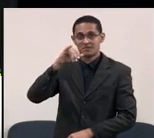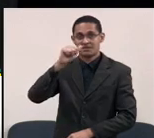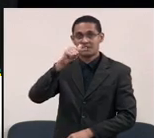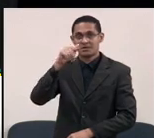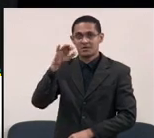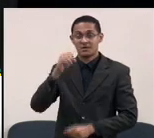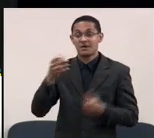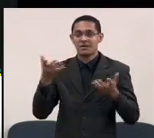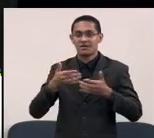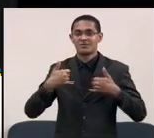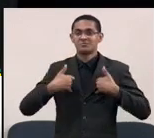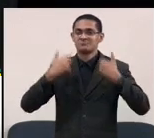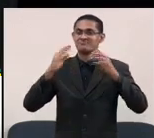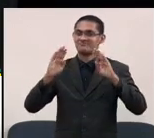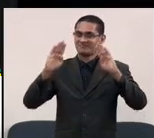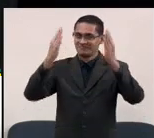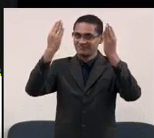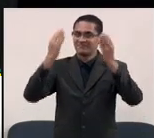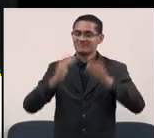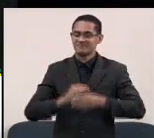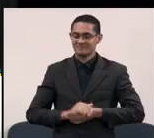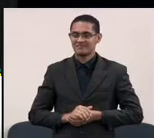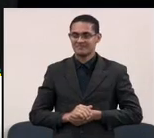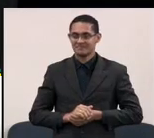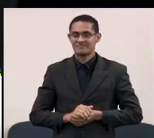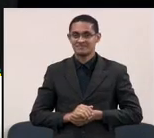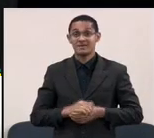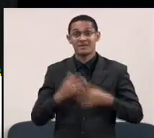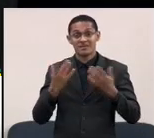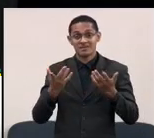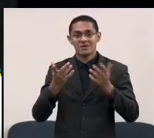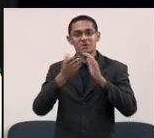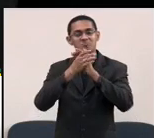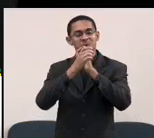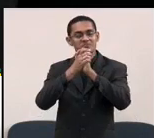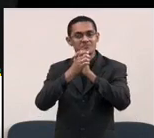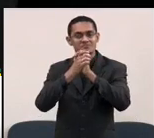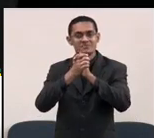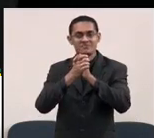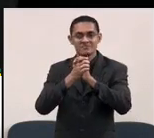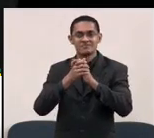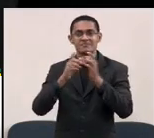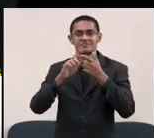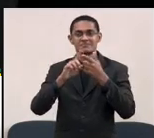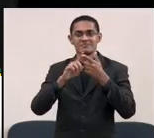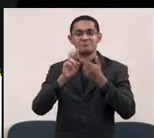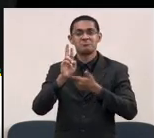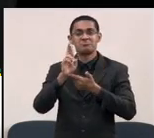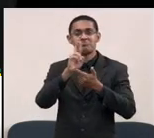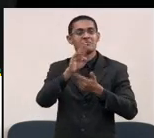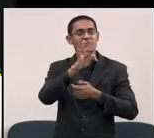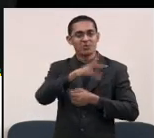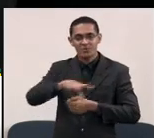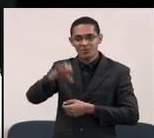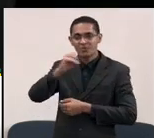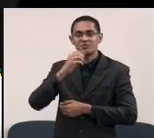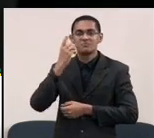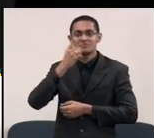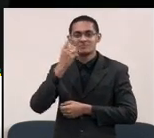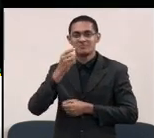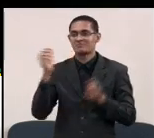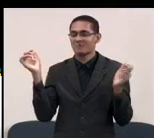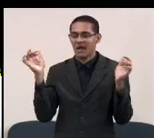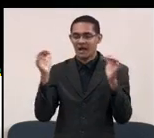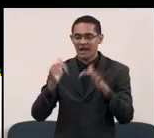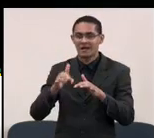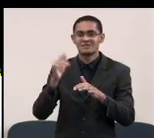aniversário do nosso campeão. E eu não poderia deixar de homenageá-lo, e eu quero homenageá-lo em nome de todos os deputados que já passaram por